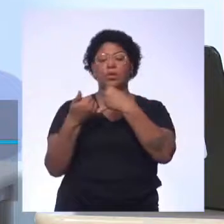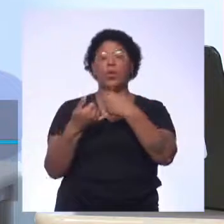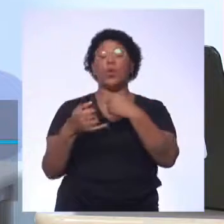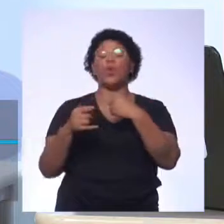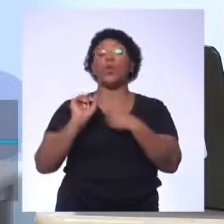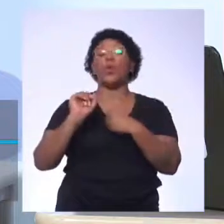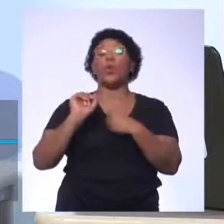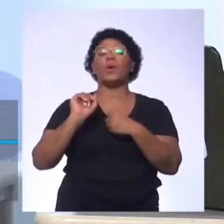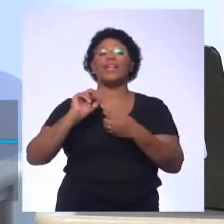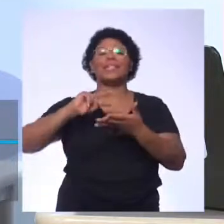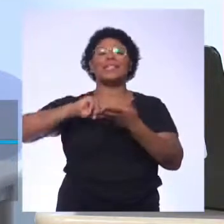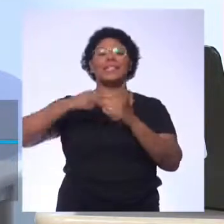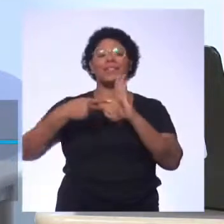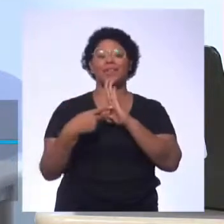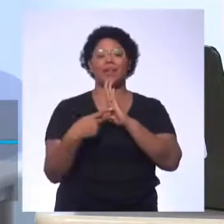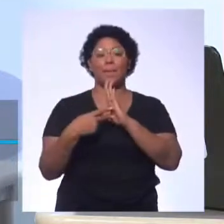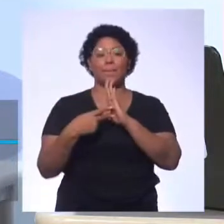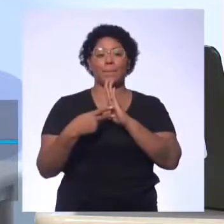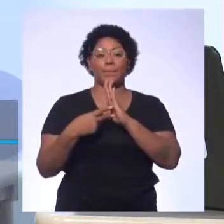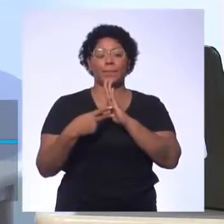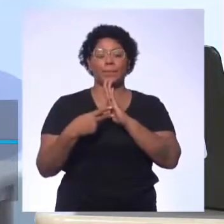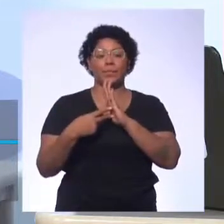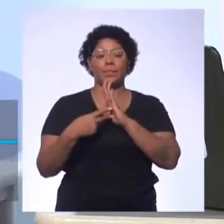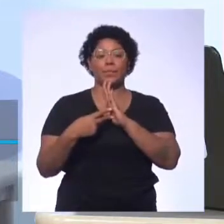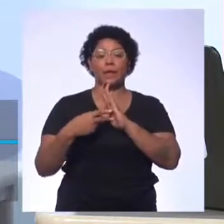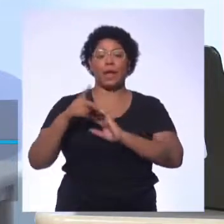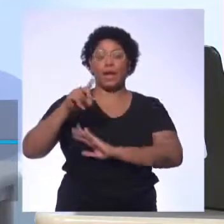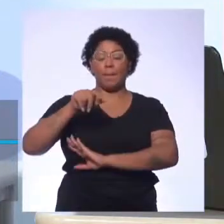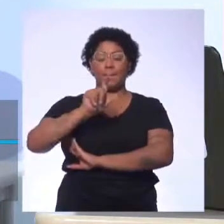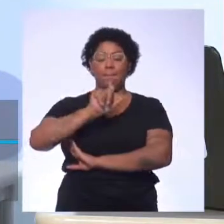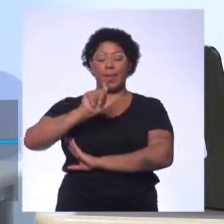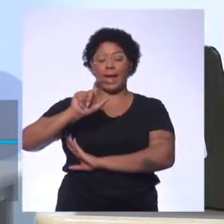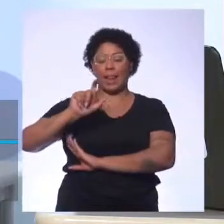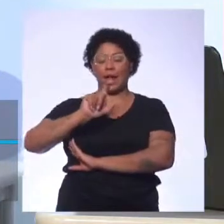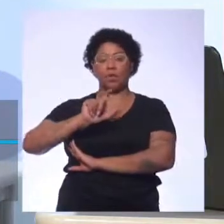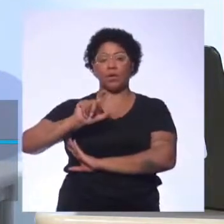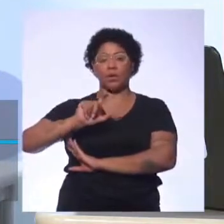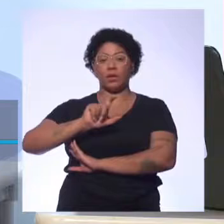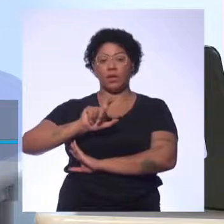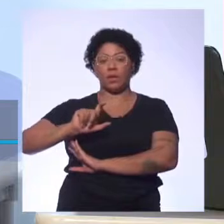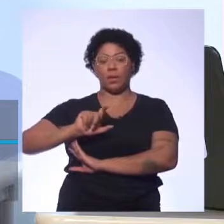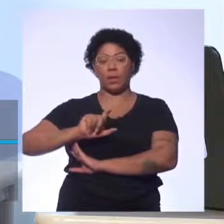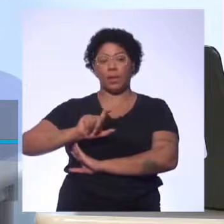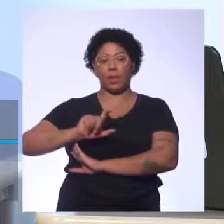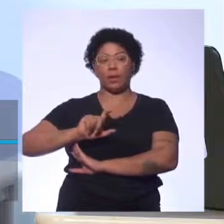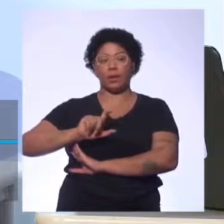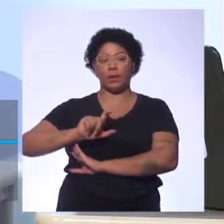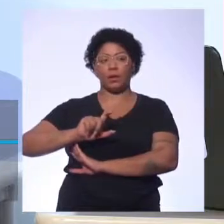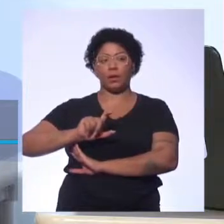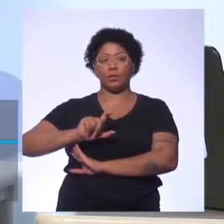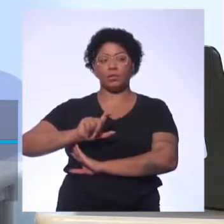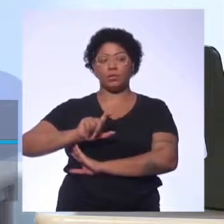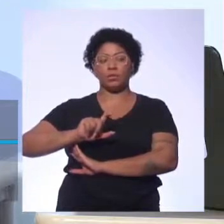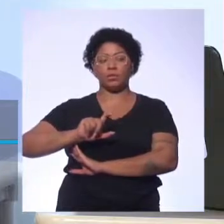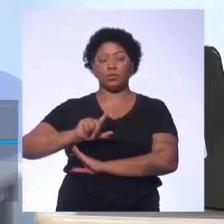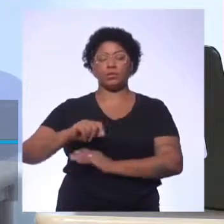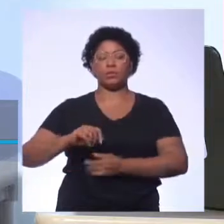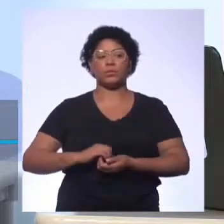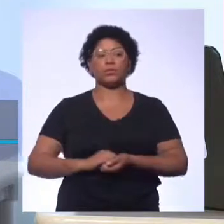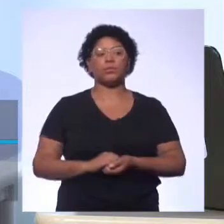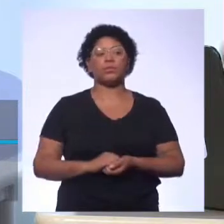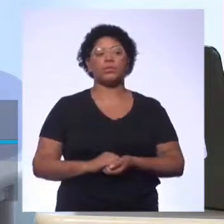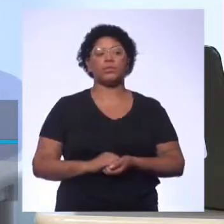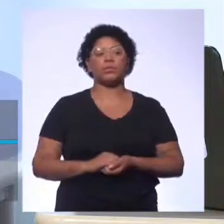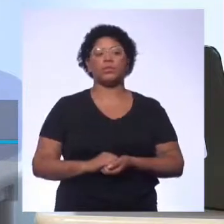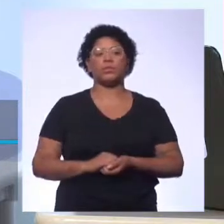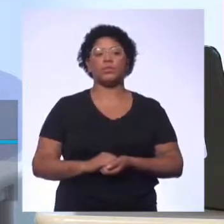podemos falar sobre os adjetivos? Os adjetivos são palavras que normalmente nós temos a definição como qualidade, mas eu prefiro